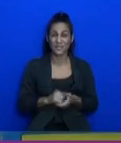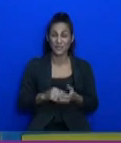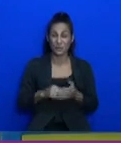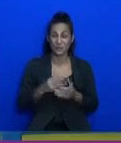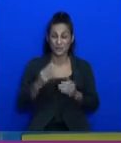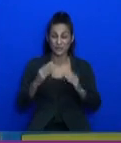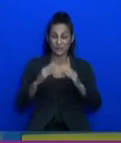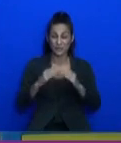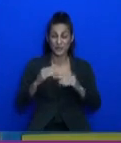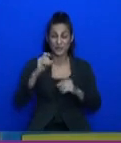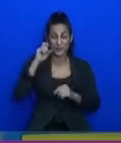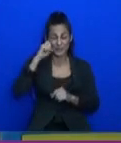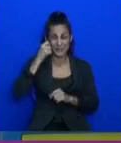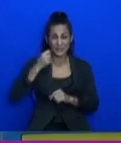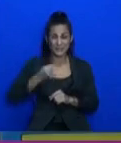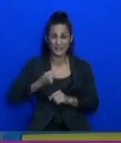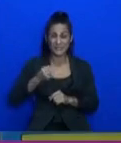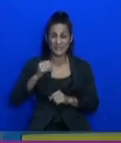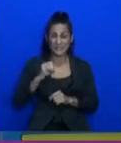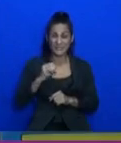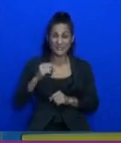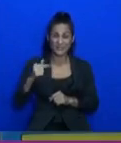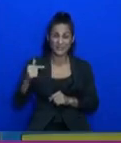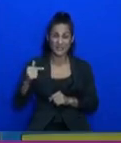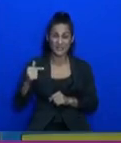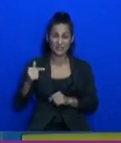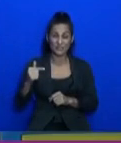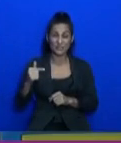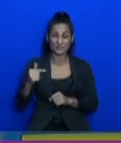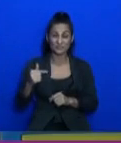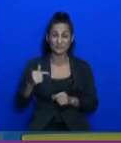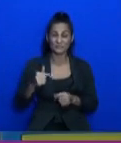Quarta bola preta número 07.